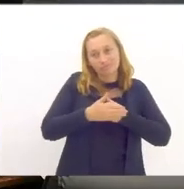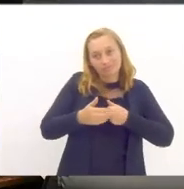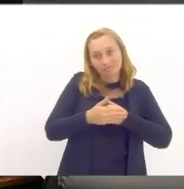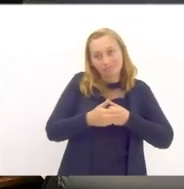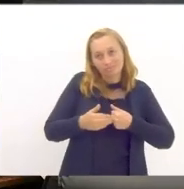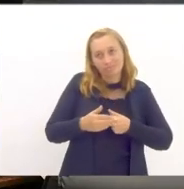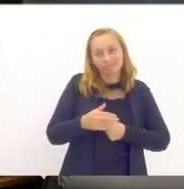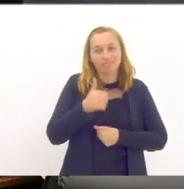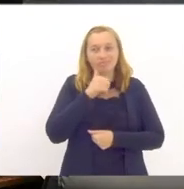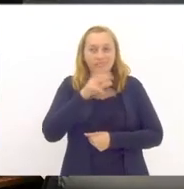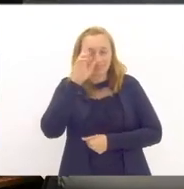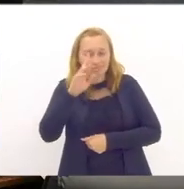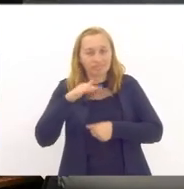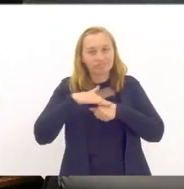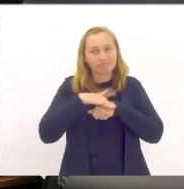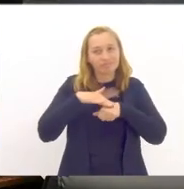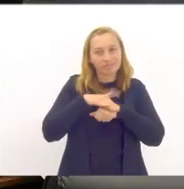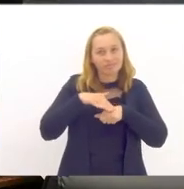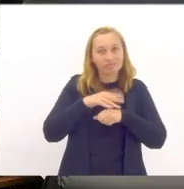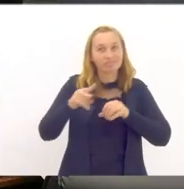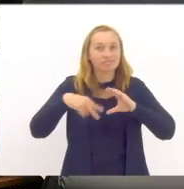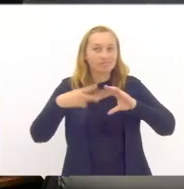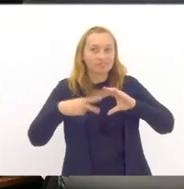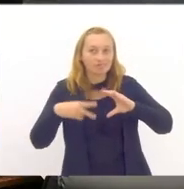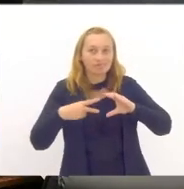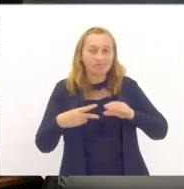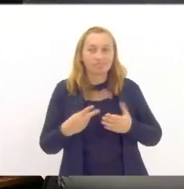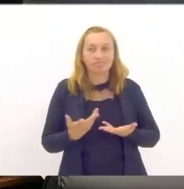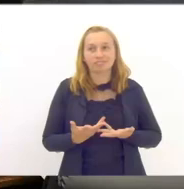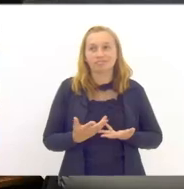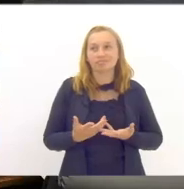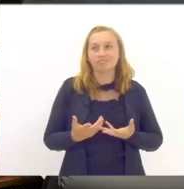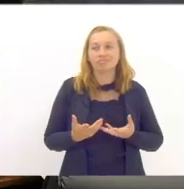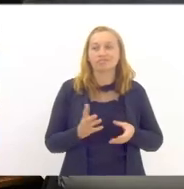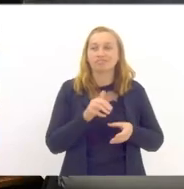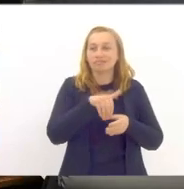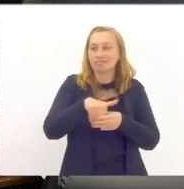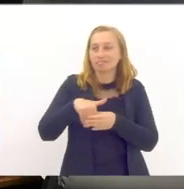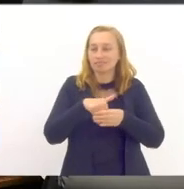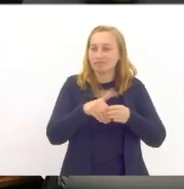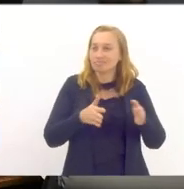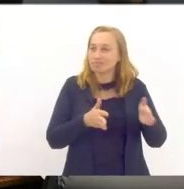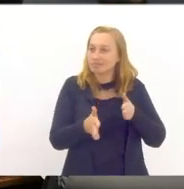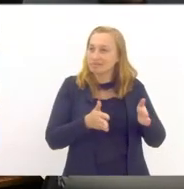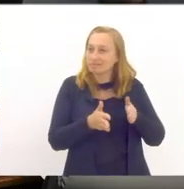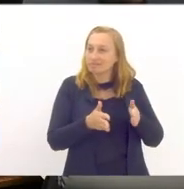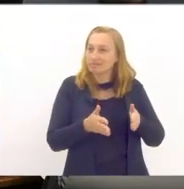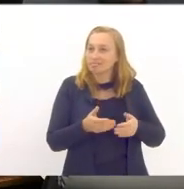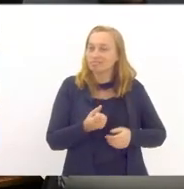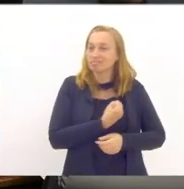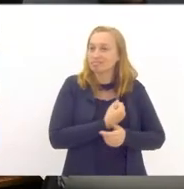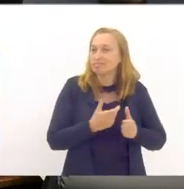senhora, nas nossas conversas na Câmara de Vereadores, e essa reeleição por unanimidade, uma